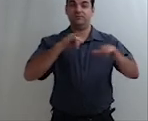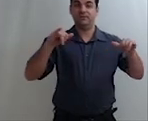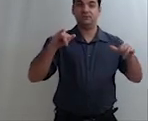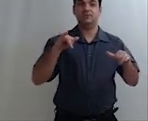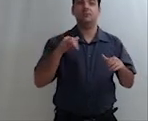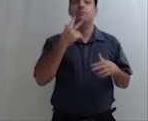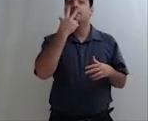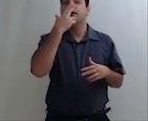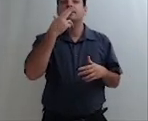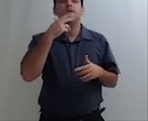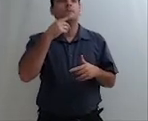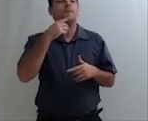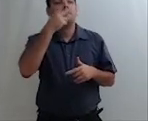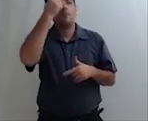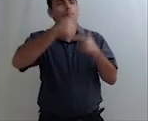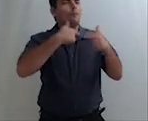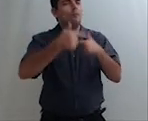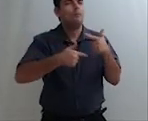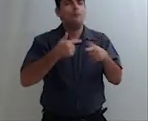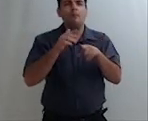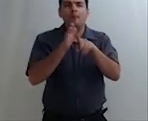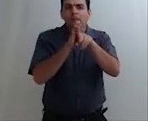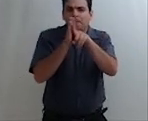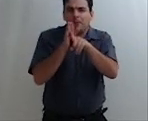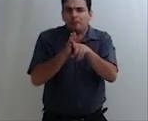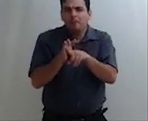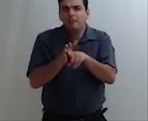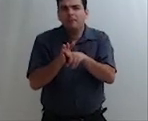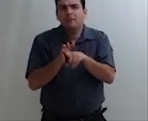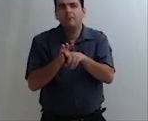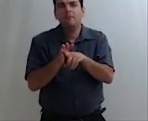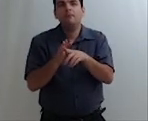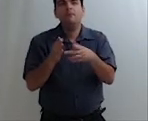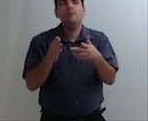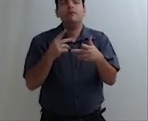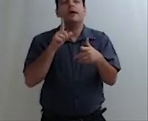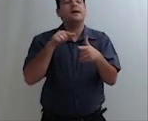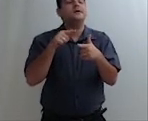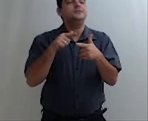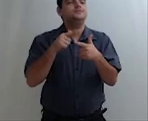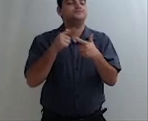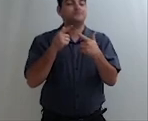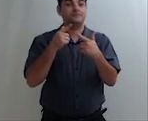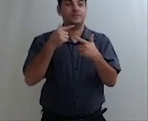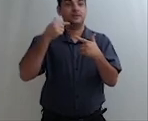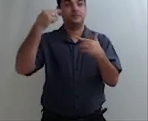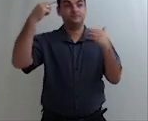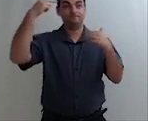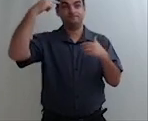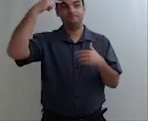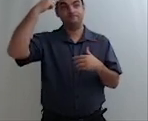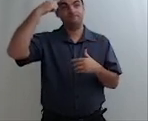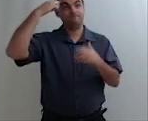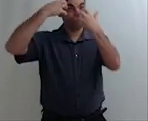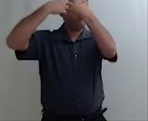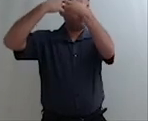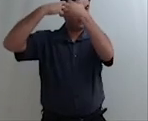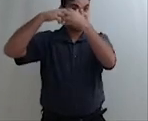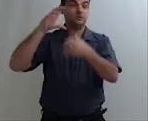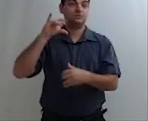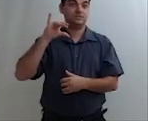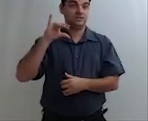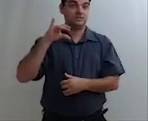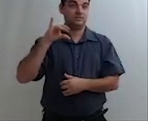uma pesquisadora Argentina estudiosa eh do campo da neurociência a Dra Cecília forcato eh com quem tive